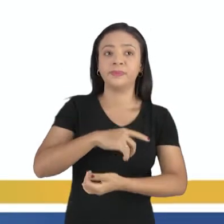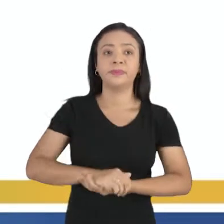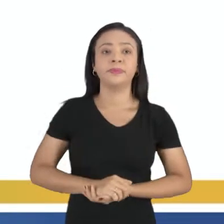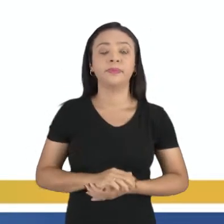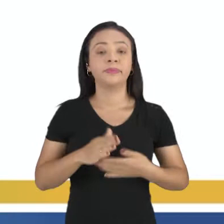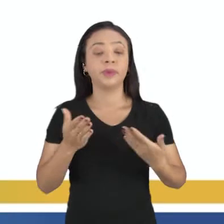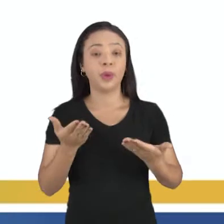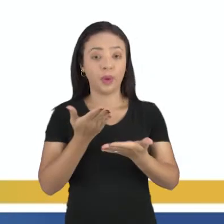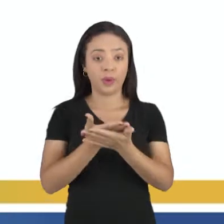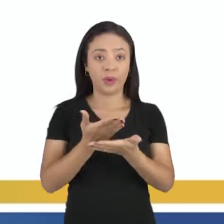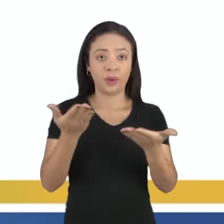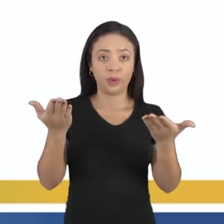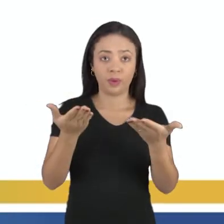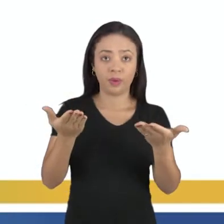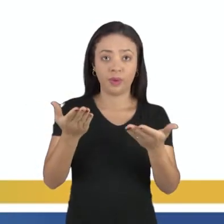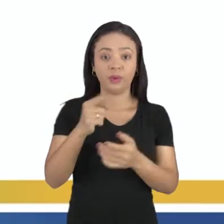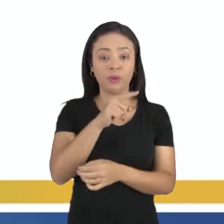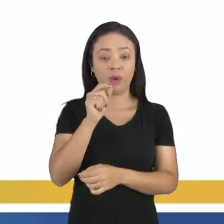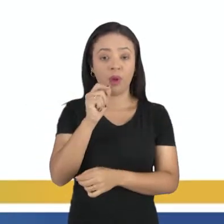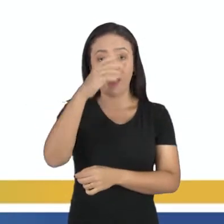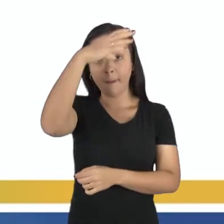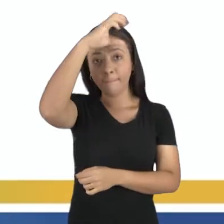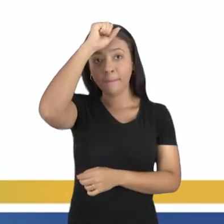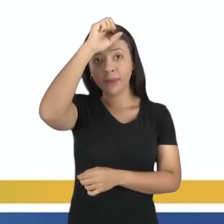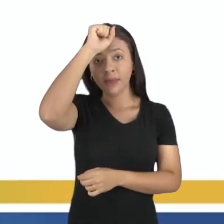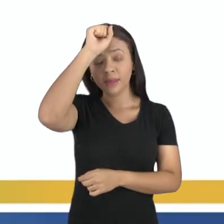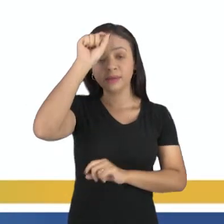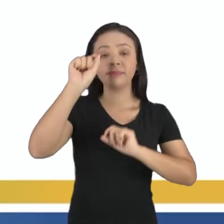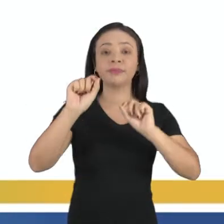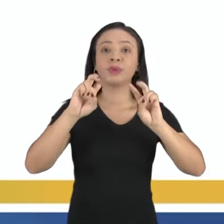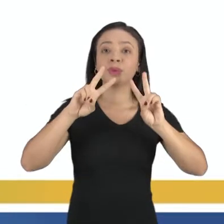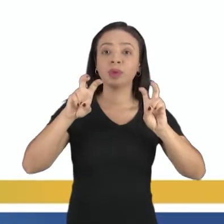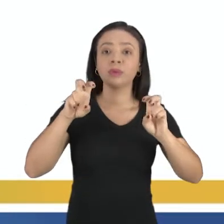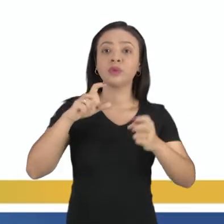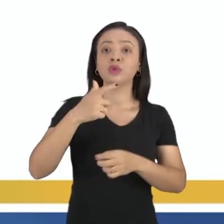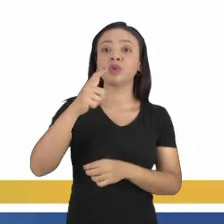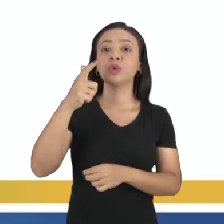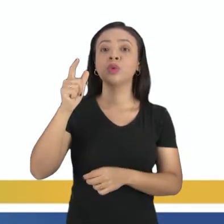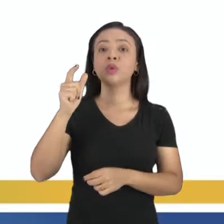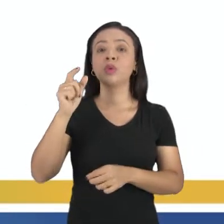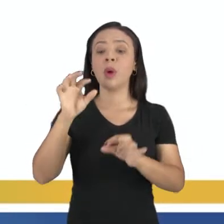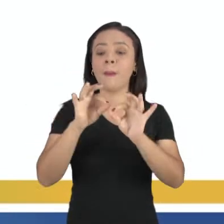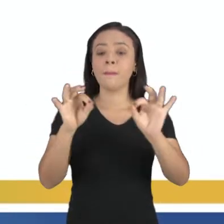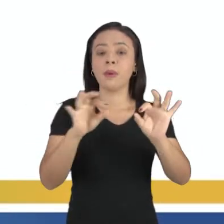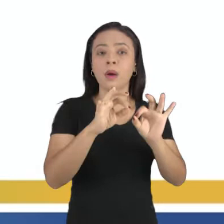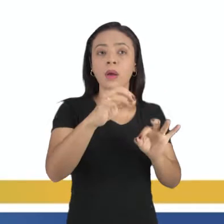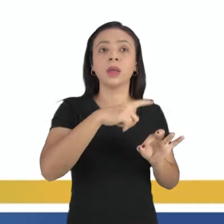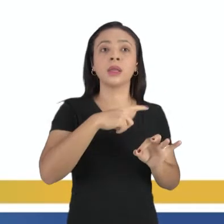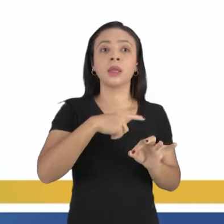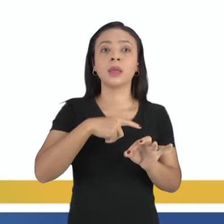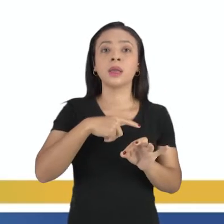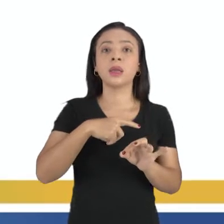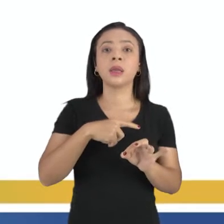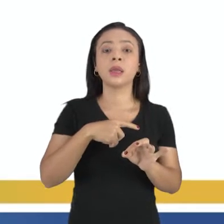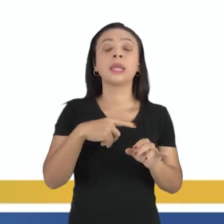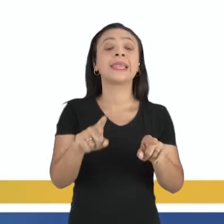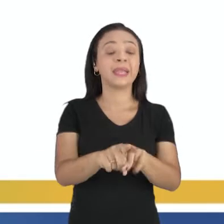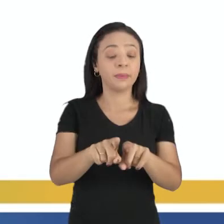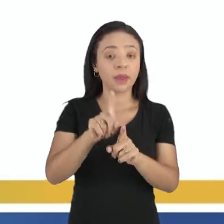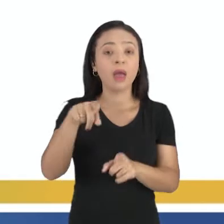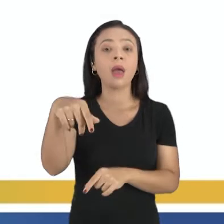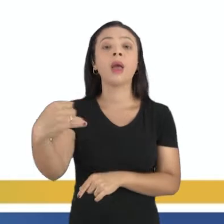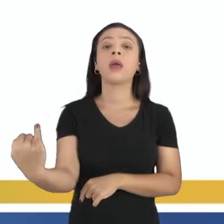Então, na aula de hoje, você vai aprender sobre outra medida de centralidade também bem